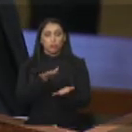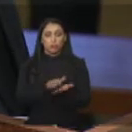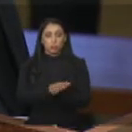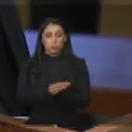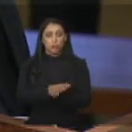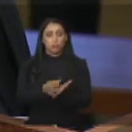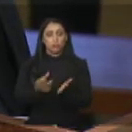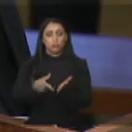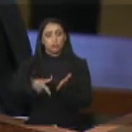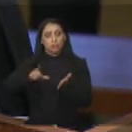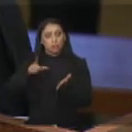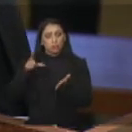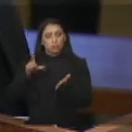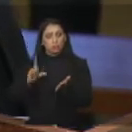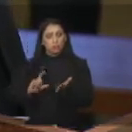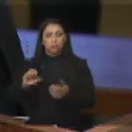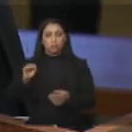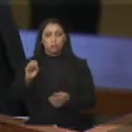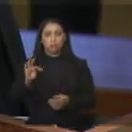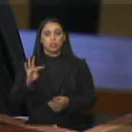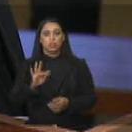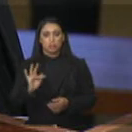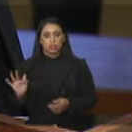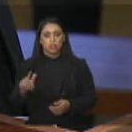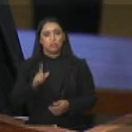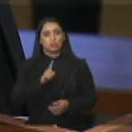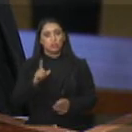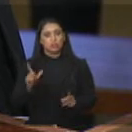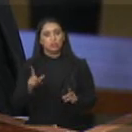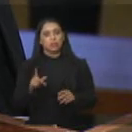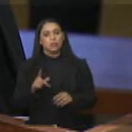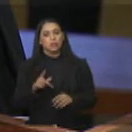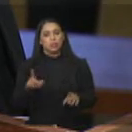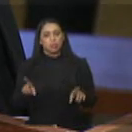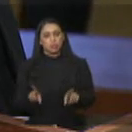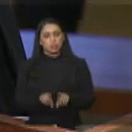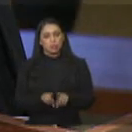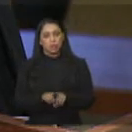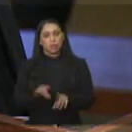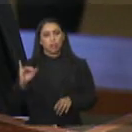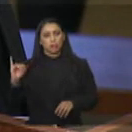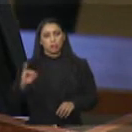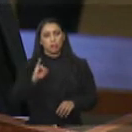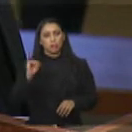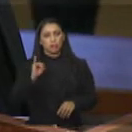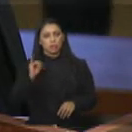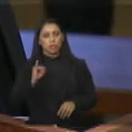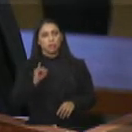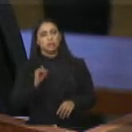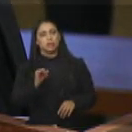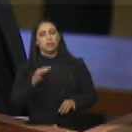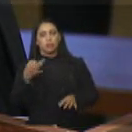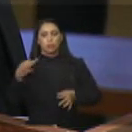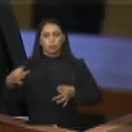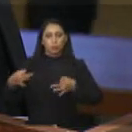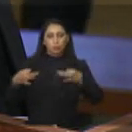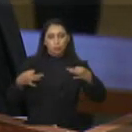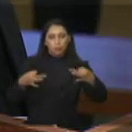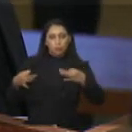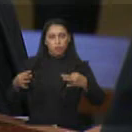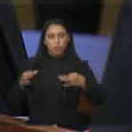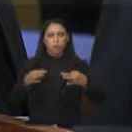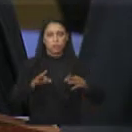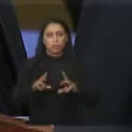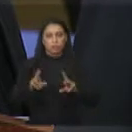Corte. Registro também que a verticalidade das manifestações e as diferentes concepções que existem sobre a